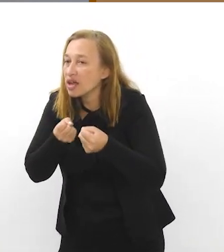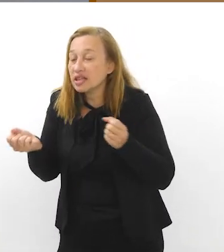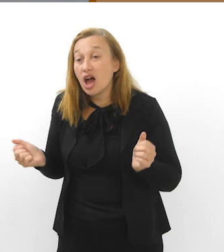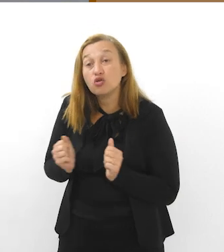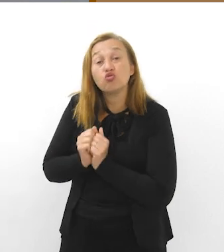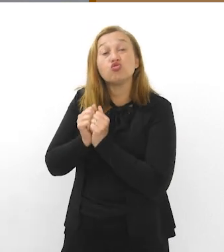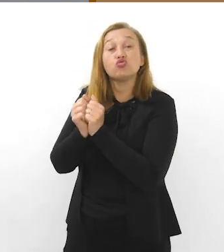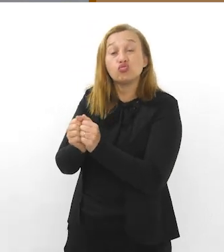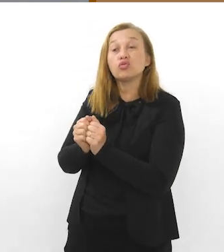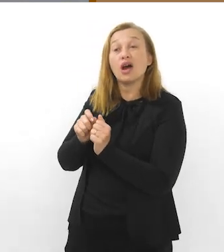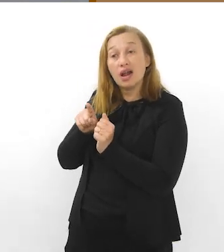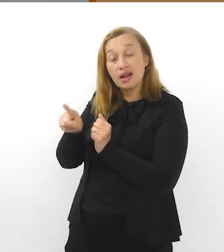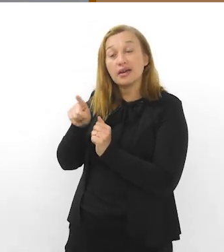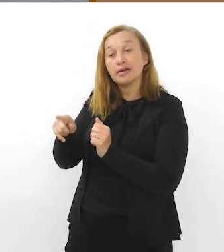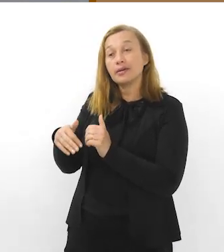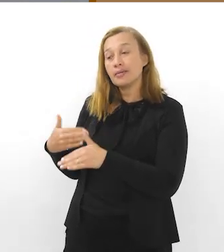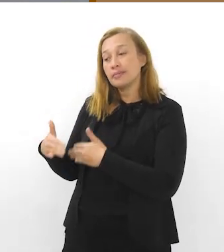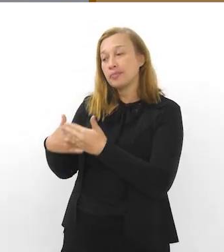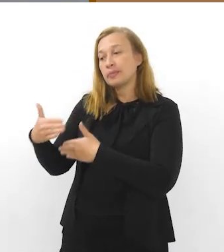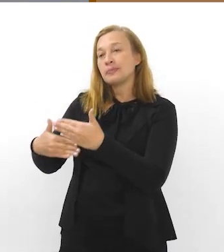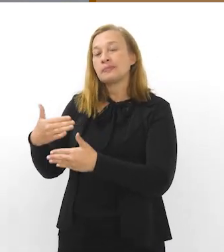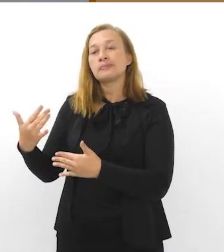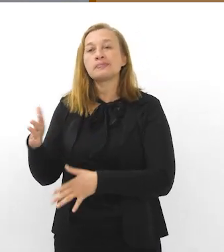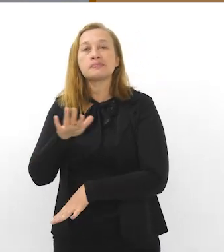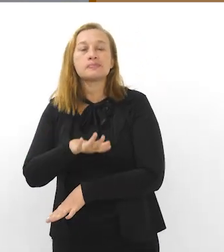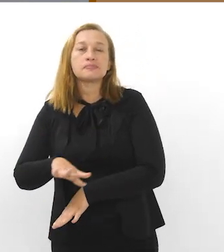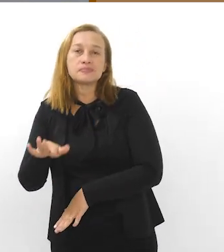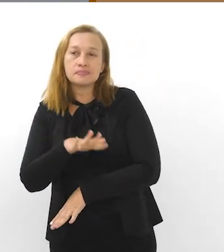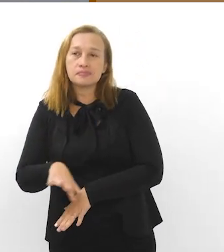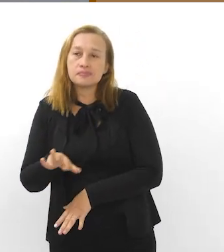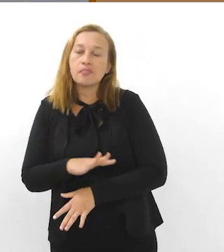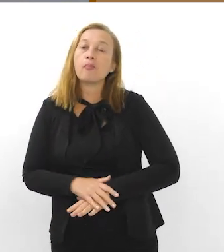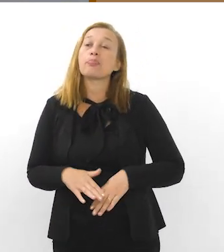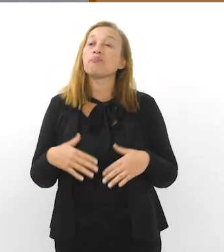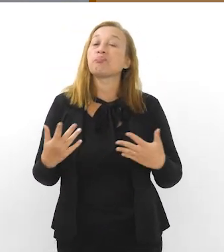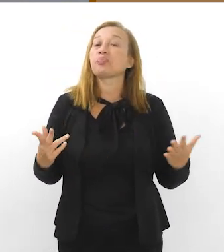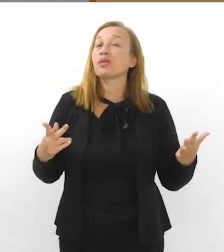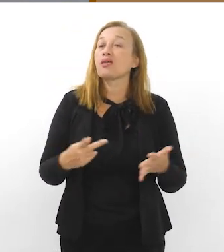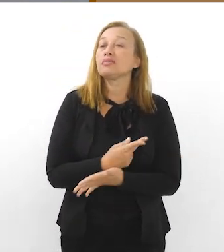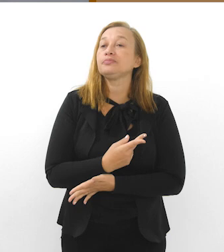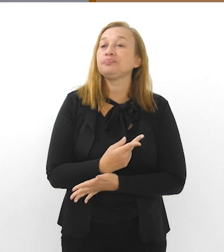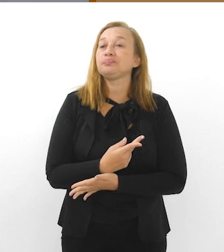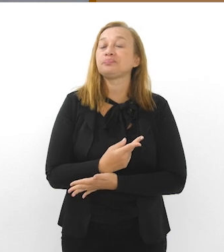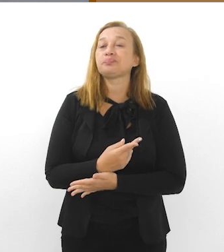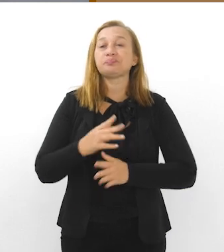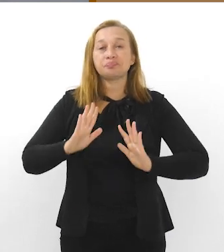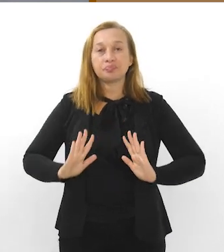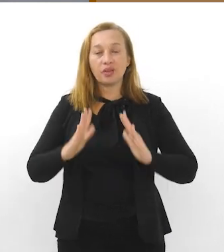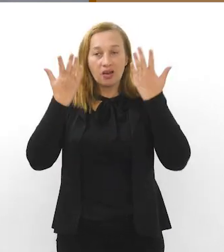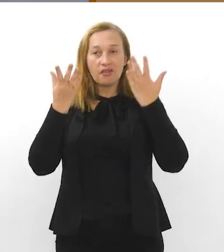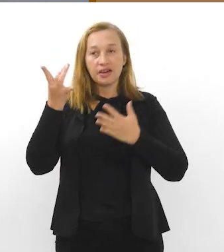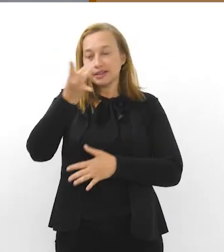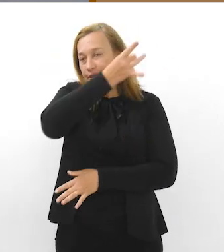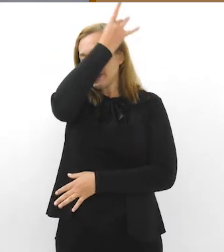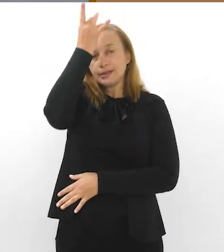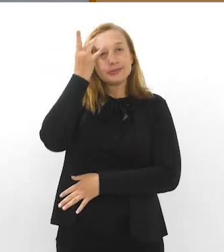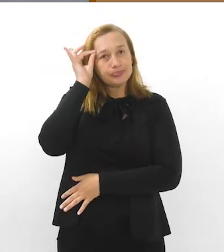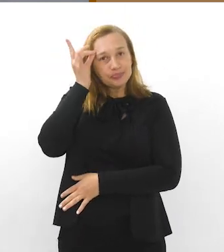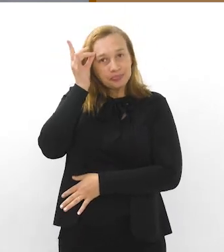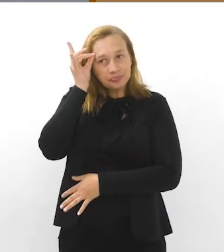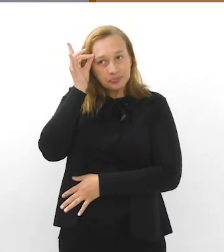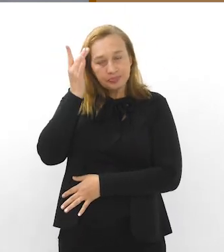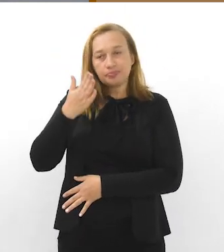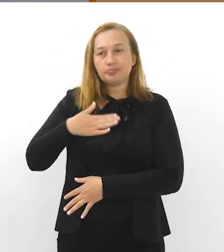participar daquela trajetória infantil. Foi quando aconteceu a festa ao Divino Espírito